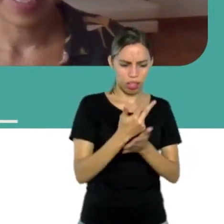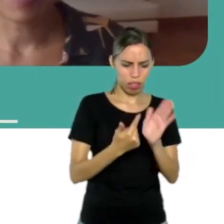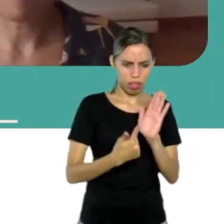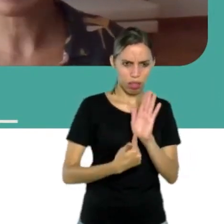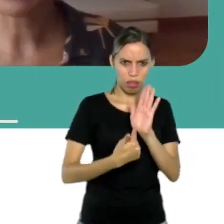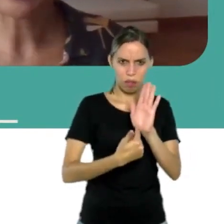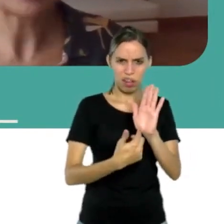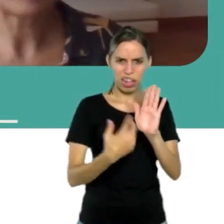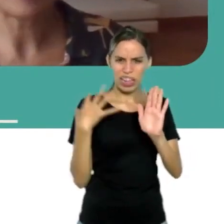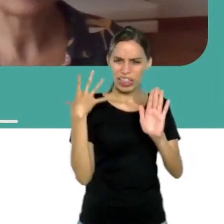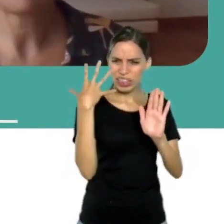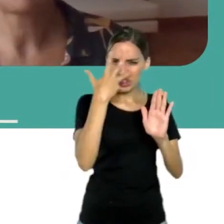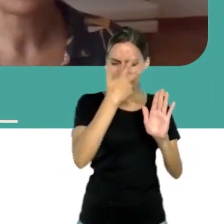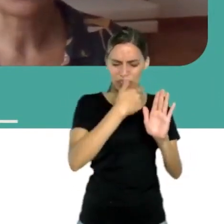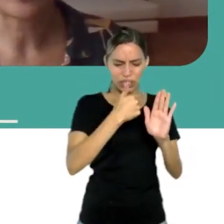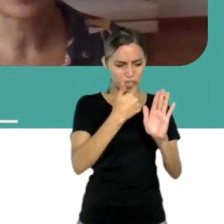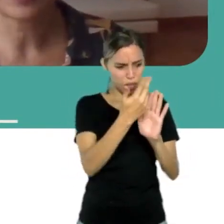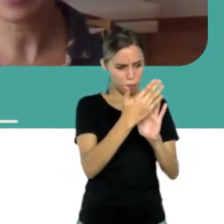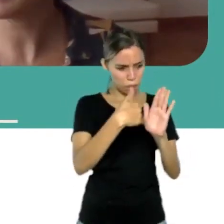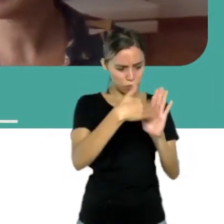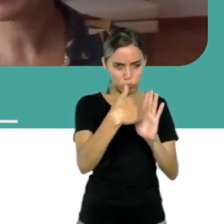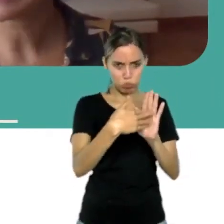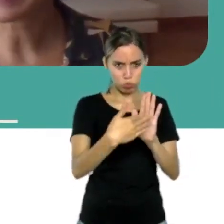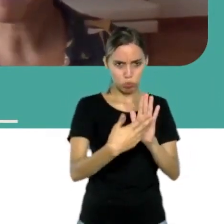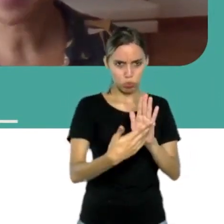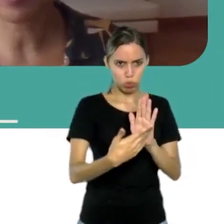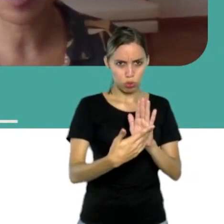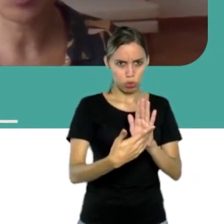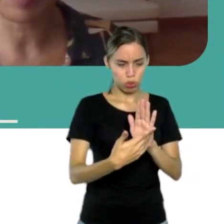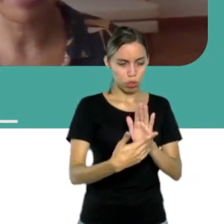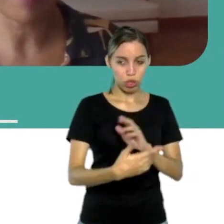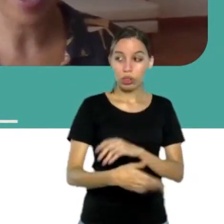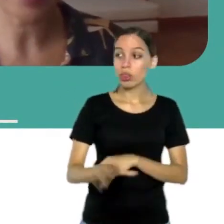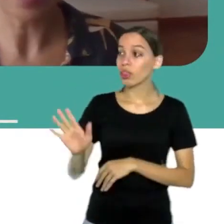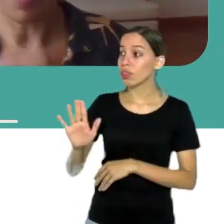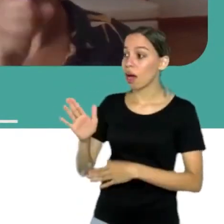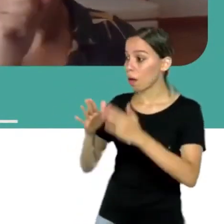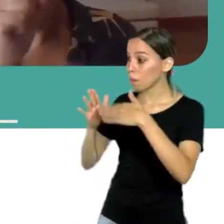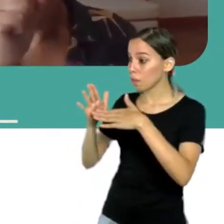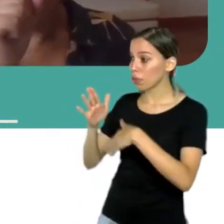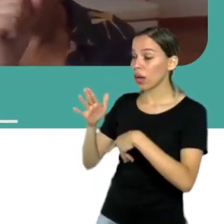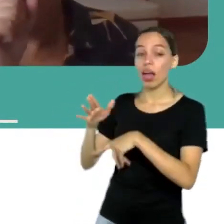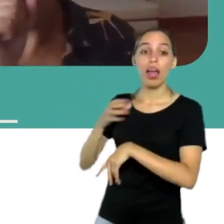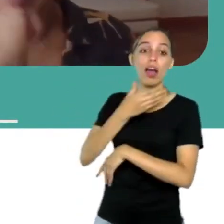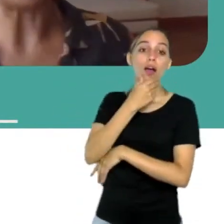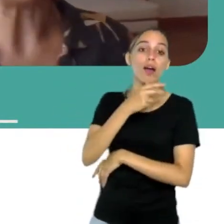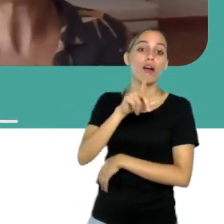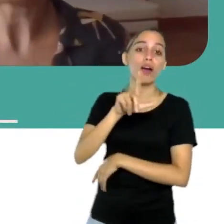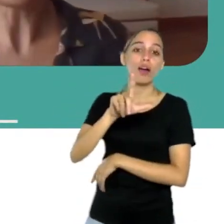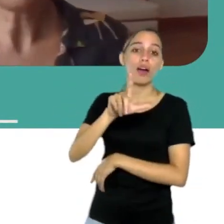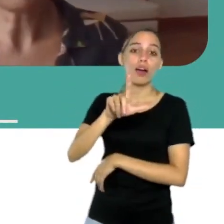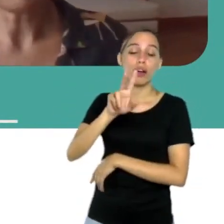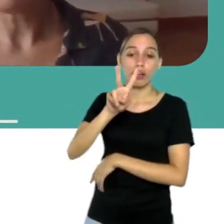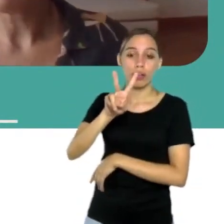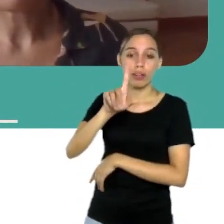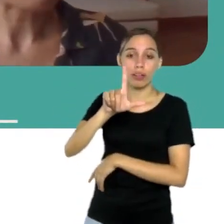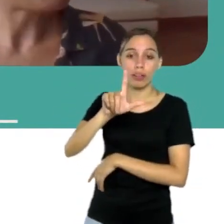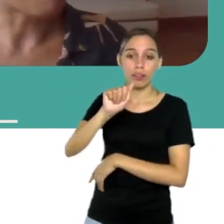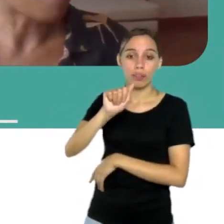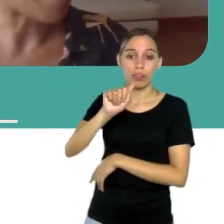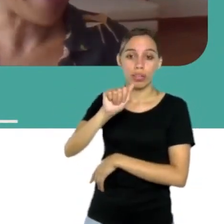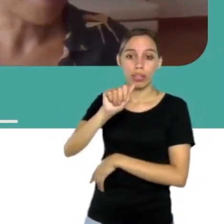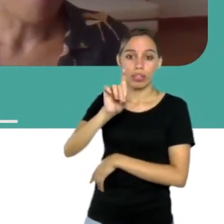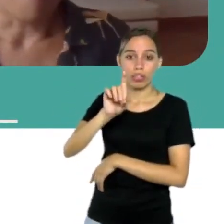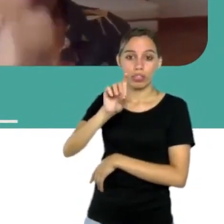né? É uma pintura. Não, ele é uma pintura. Não, essa capa é do Vladimir Vaz. Eu achei que fosse